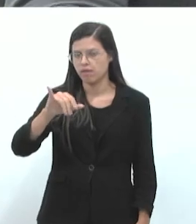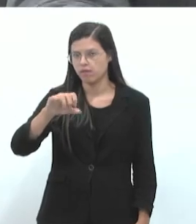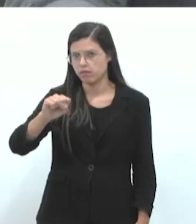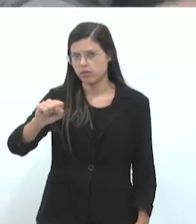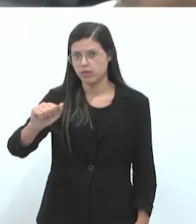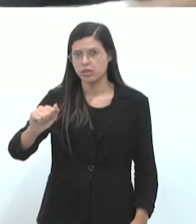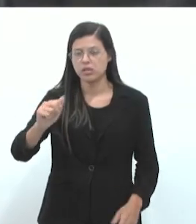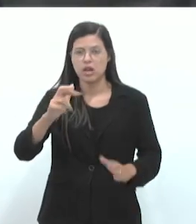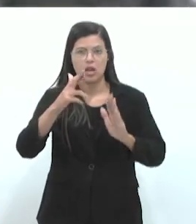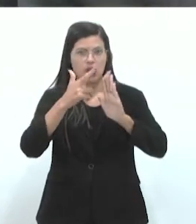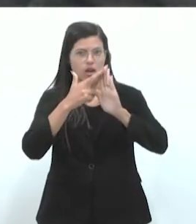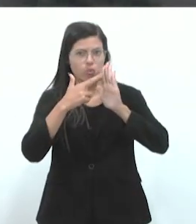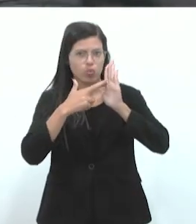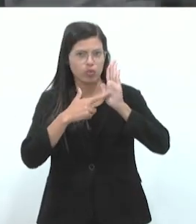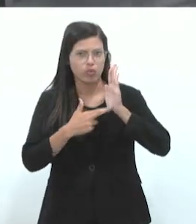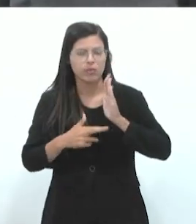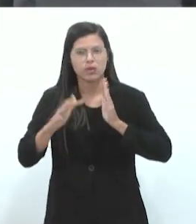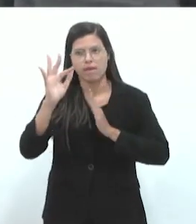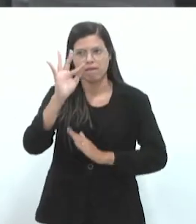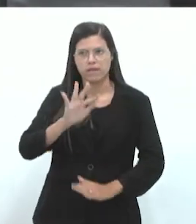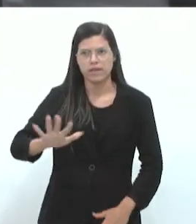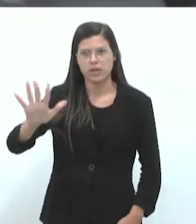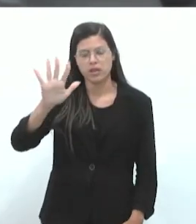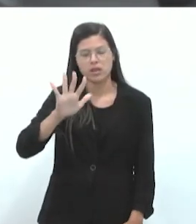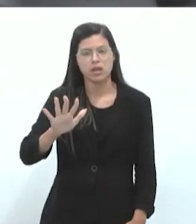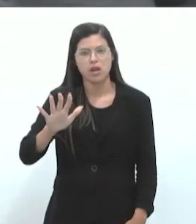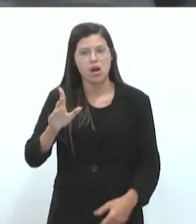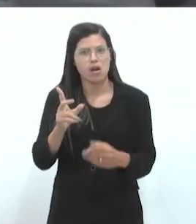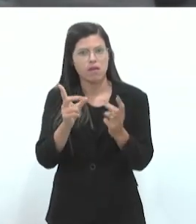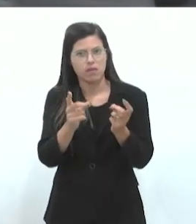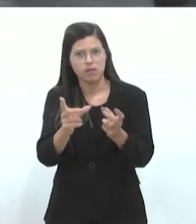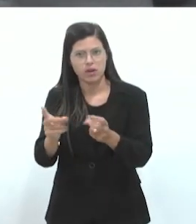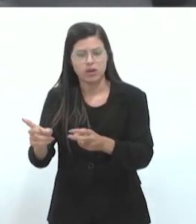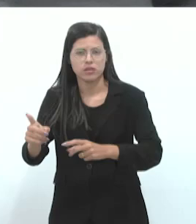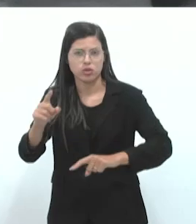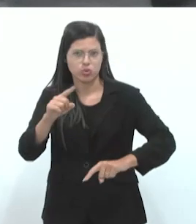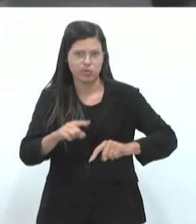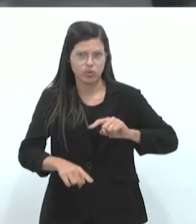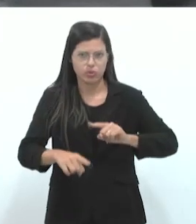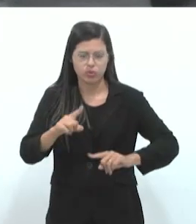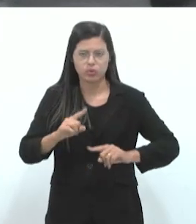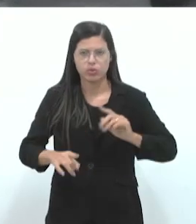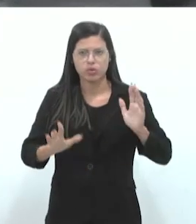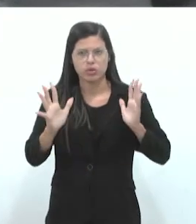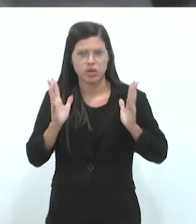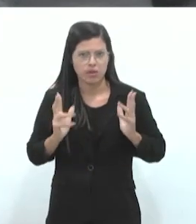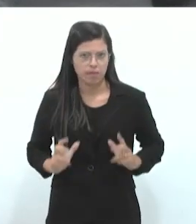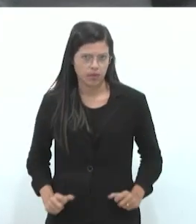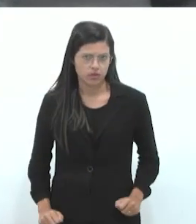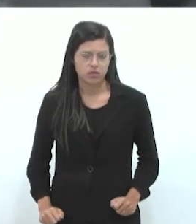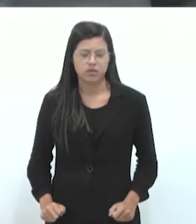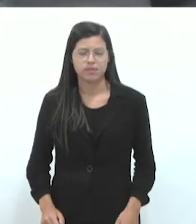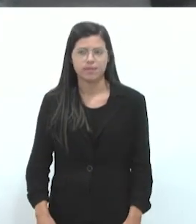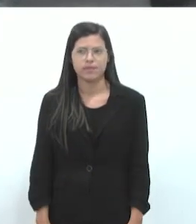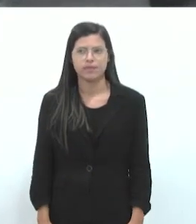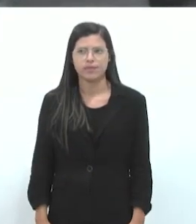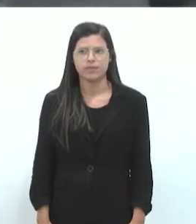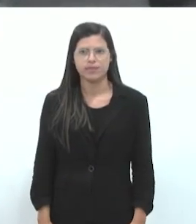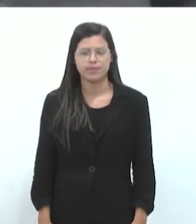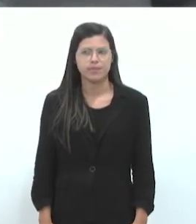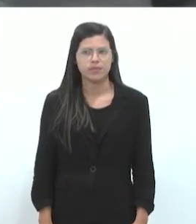a regulamentação a nível federal da comercialização de saneantes domissanitários. Nesse sentido, a